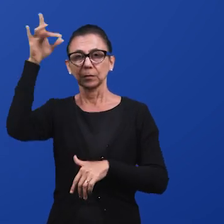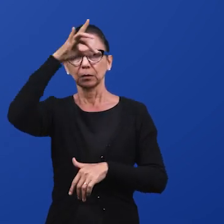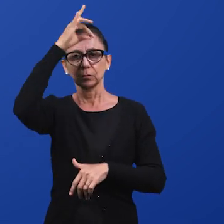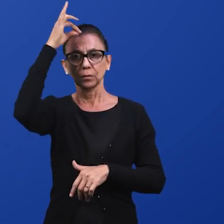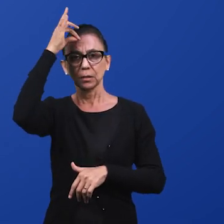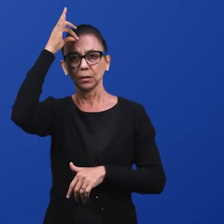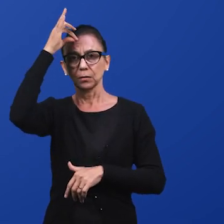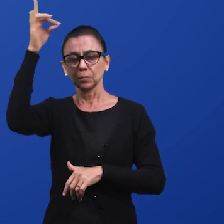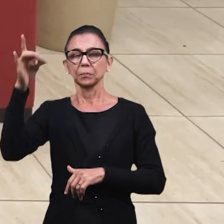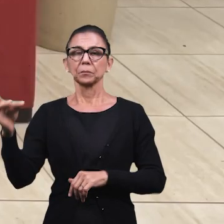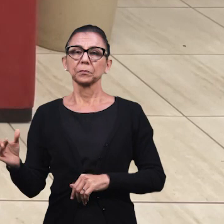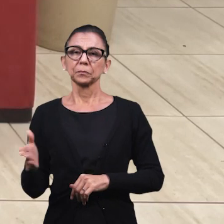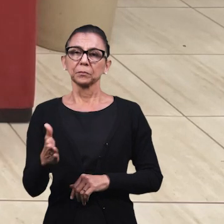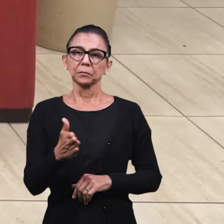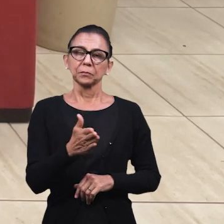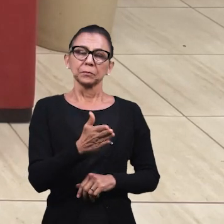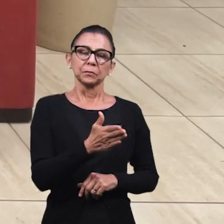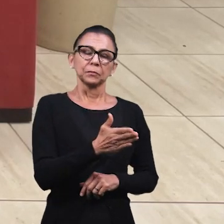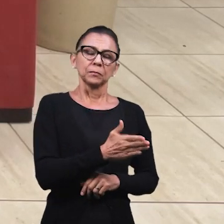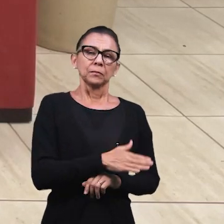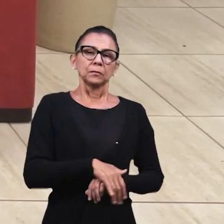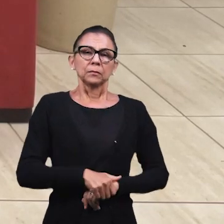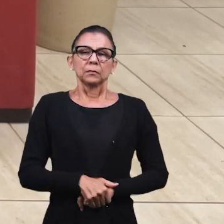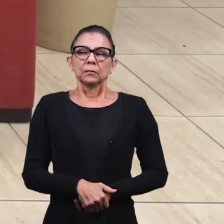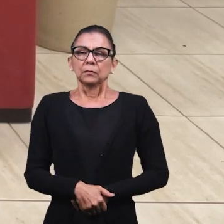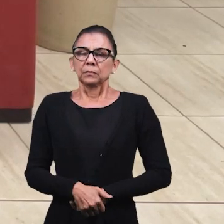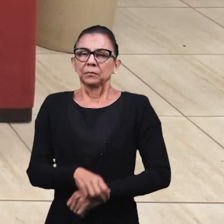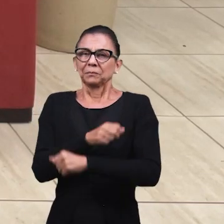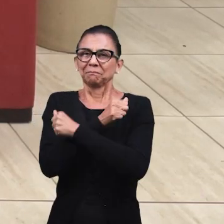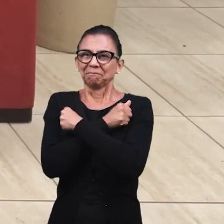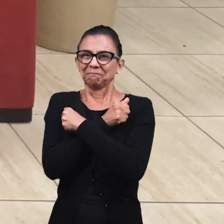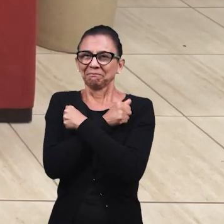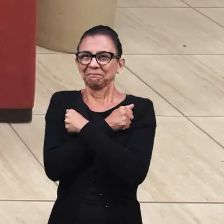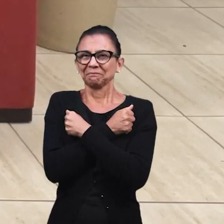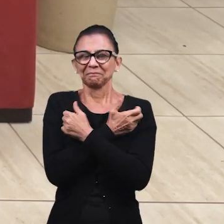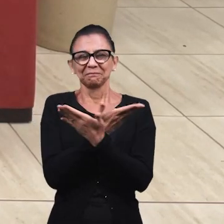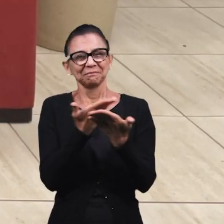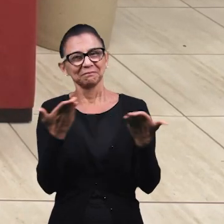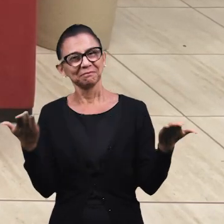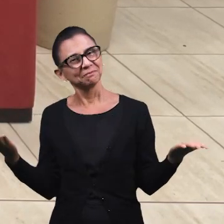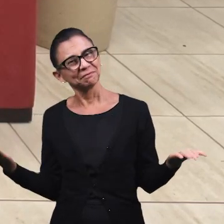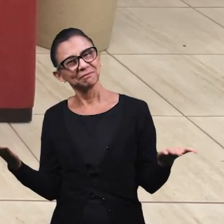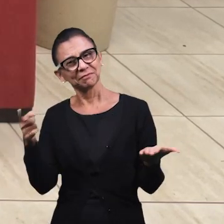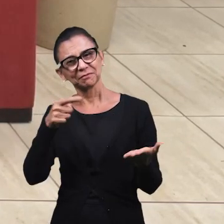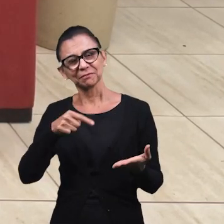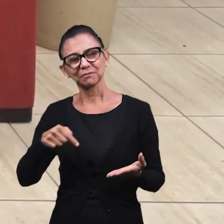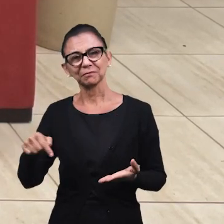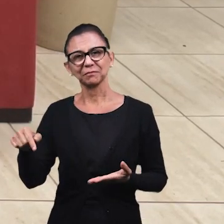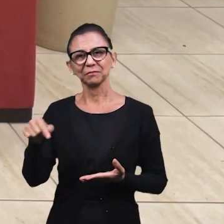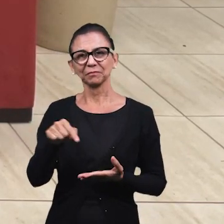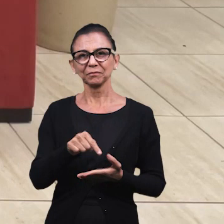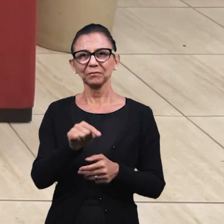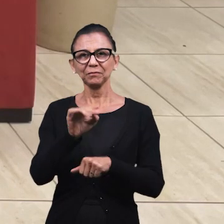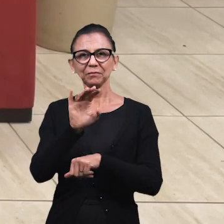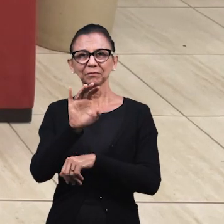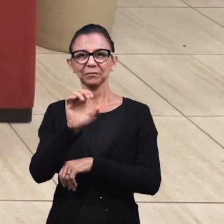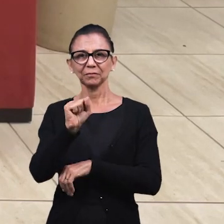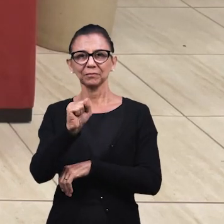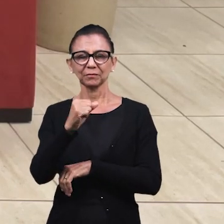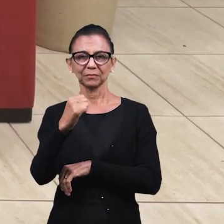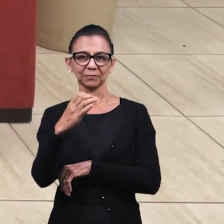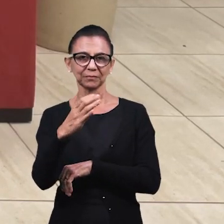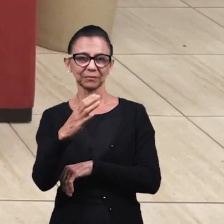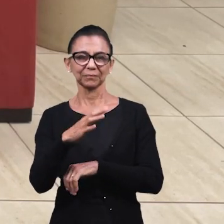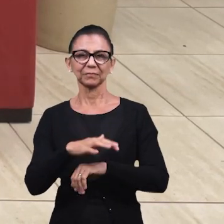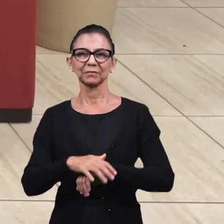todos a paz do Senhor Jesus. Muito bem, louvado seja o nome do Senhor. Um abraço para a nossa irmã e para todos os nossos irmãos de